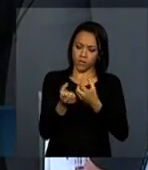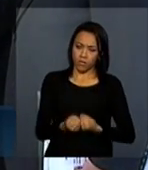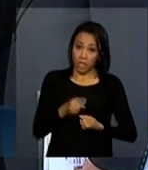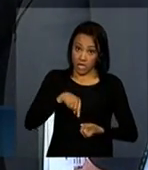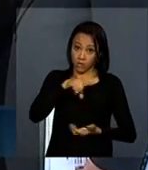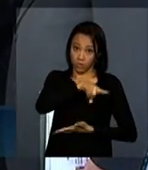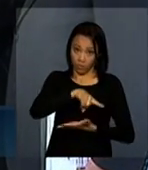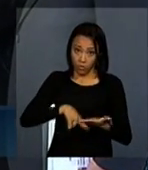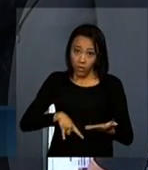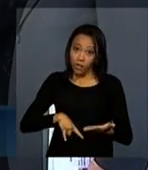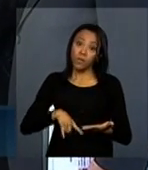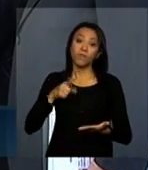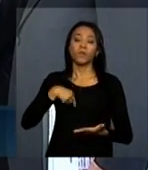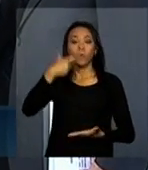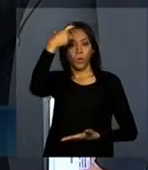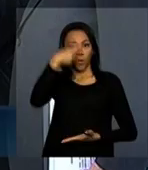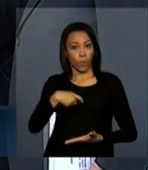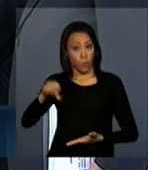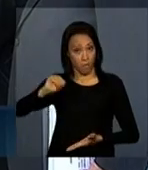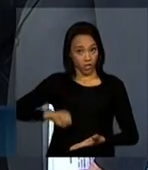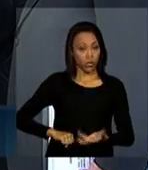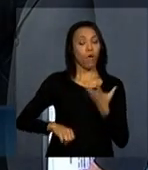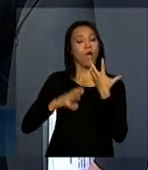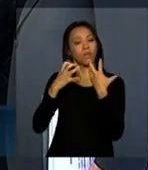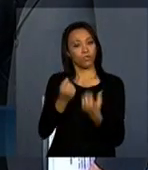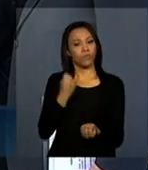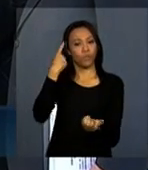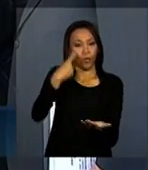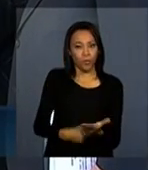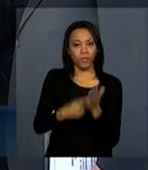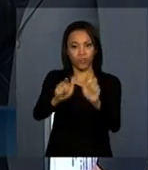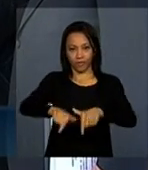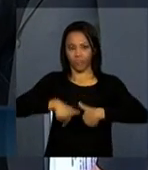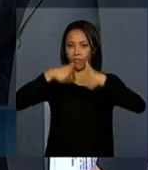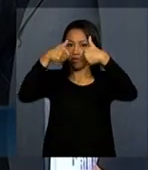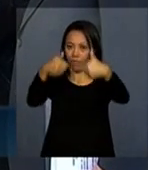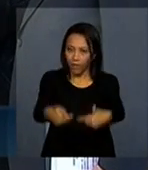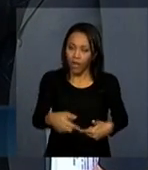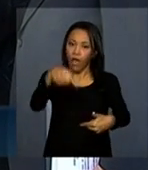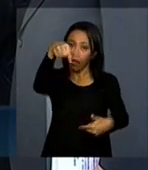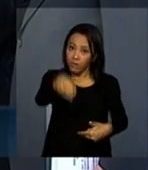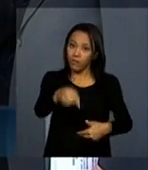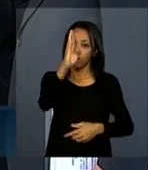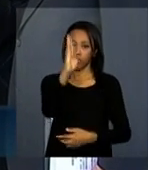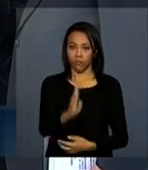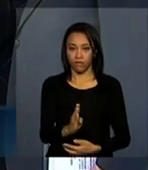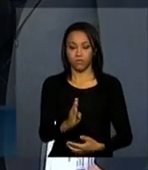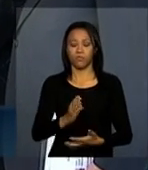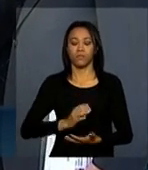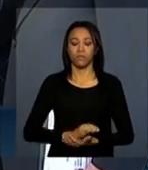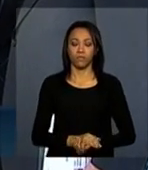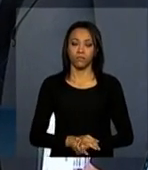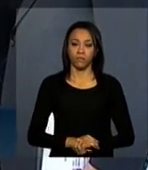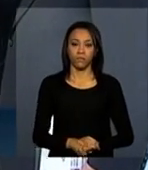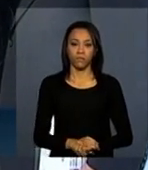credencial, o embaixador assume oficialmente sua função no Brasil.